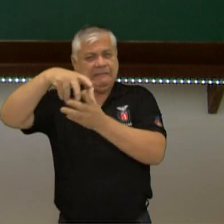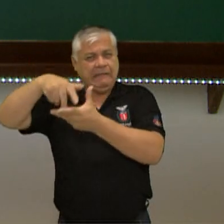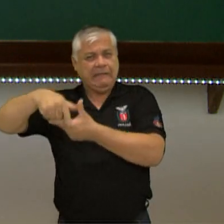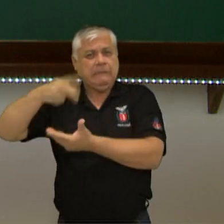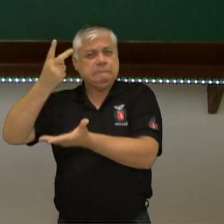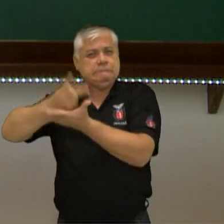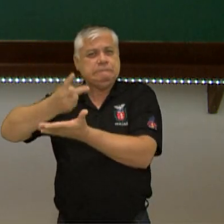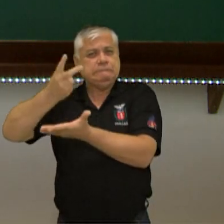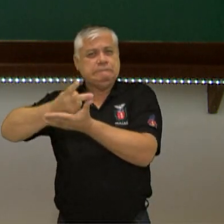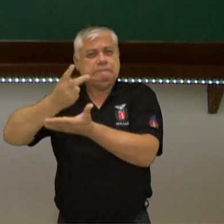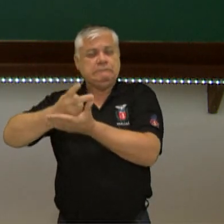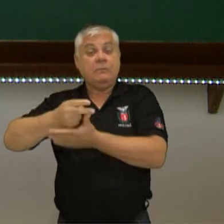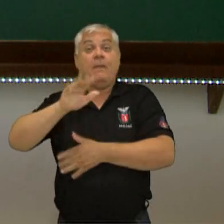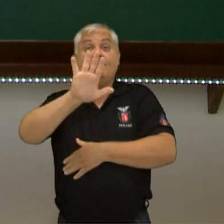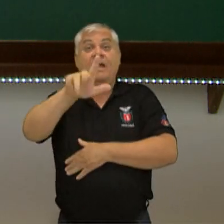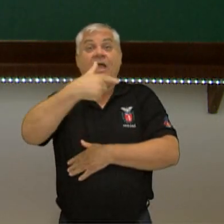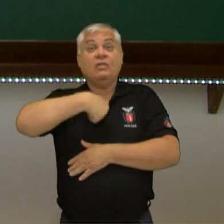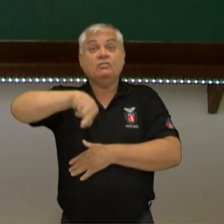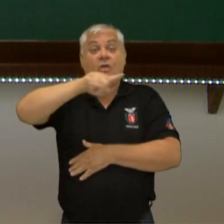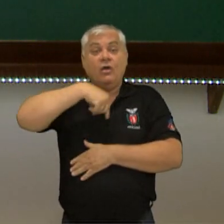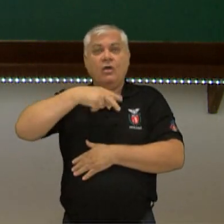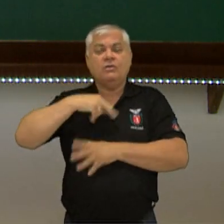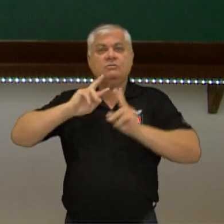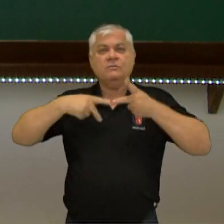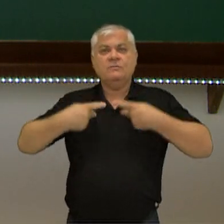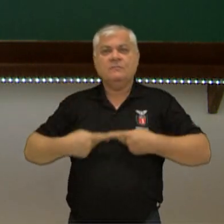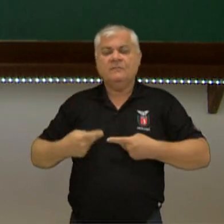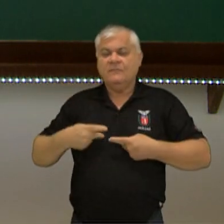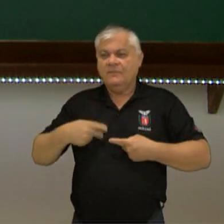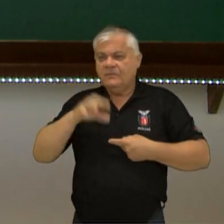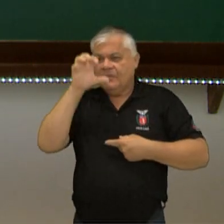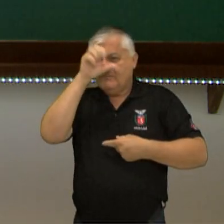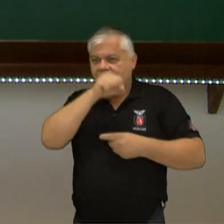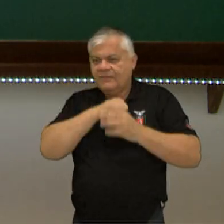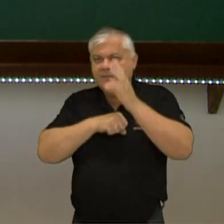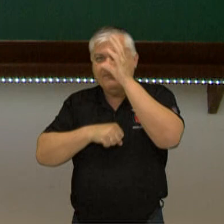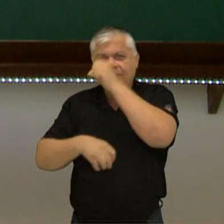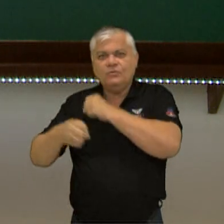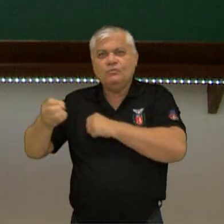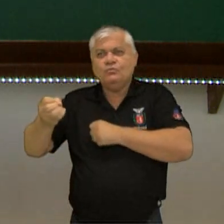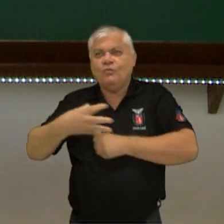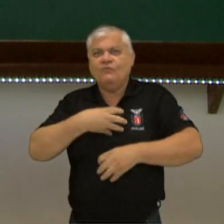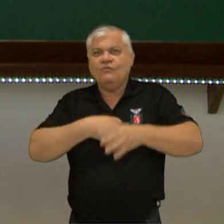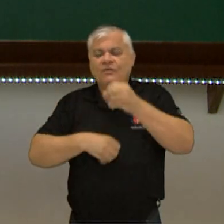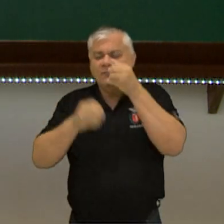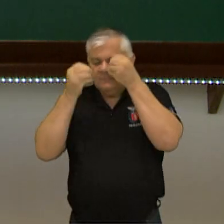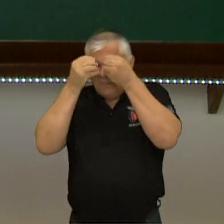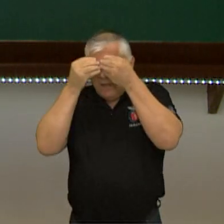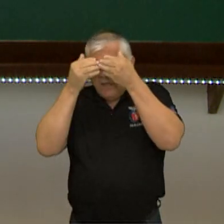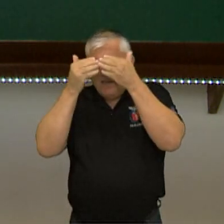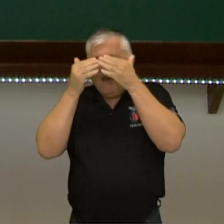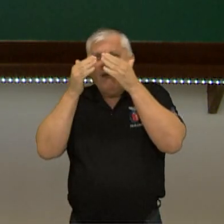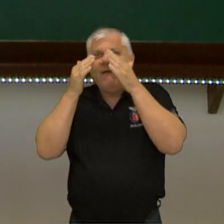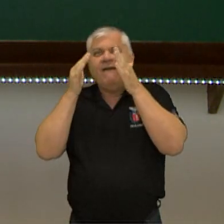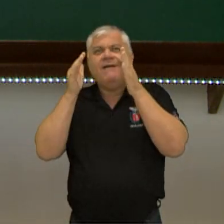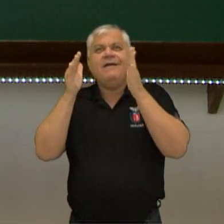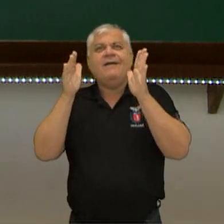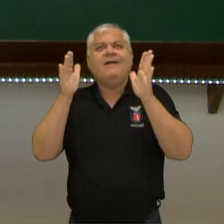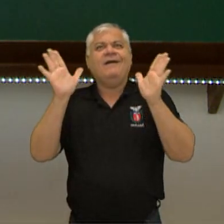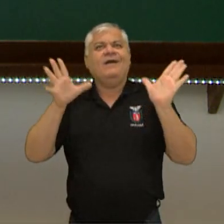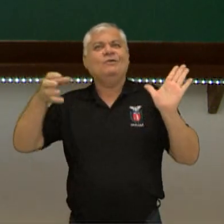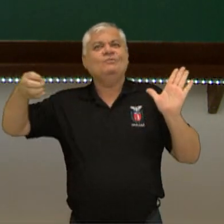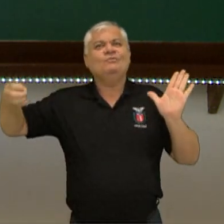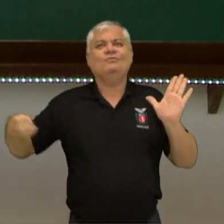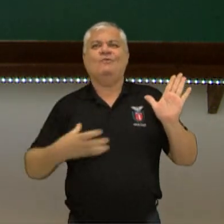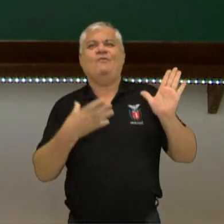seres humanos, cada vez que se aprende alguma coisa, nasce um novo mundo, nasce uma nova visão de mundo.